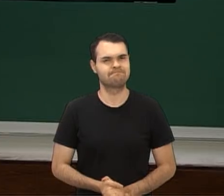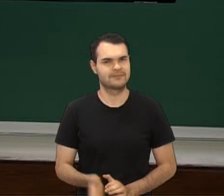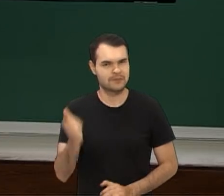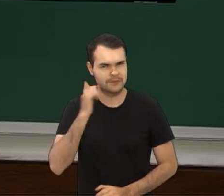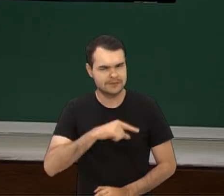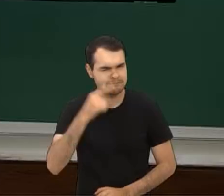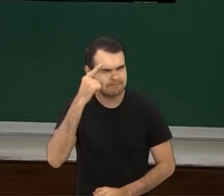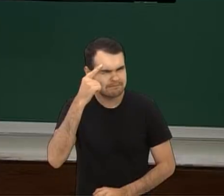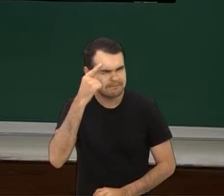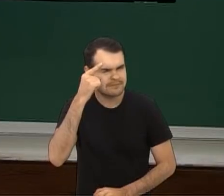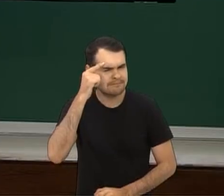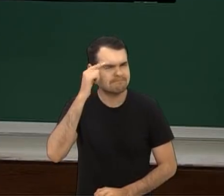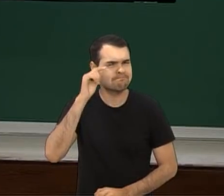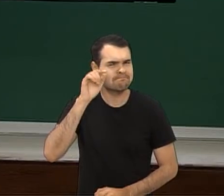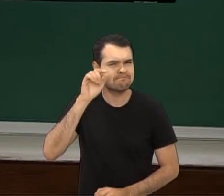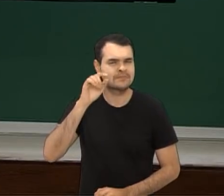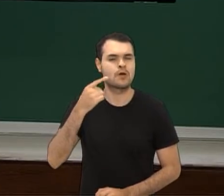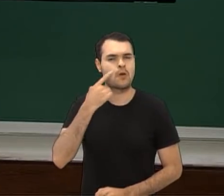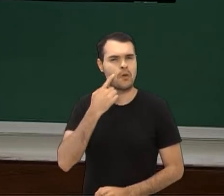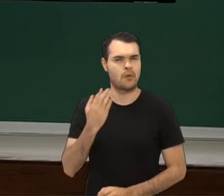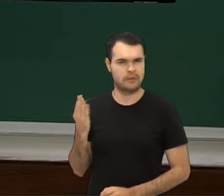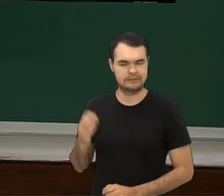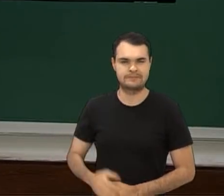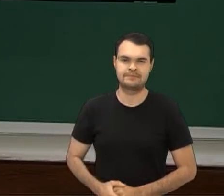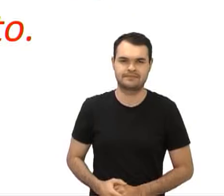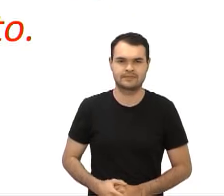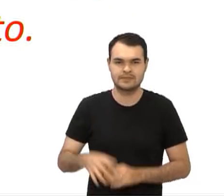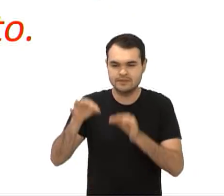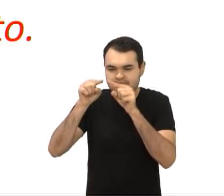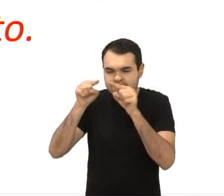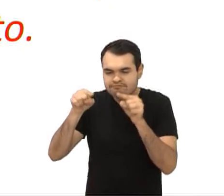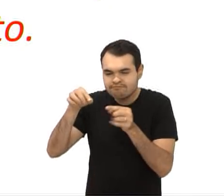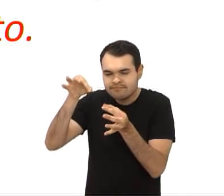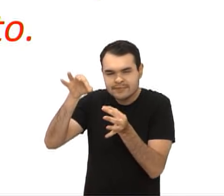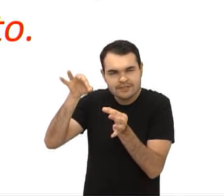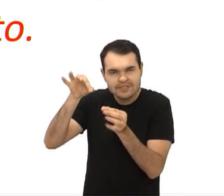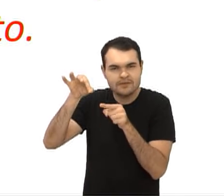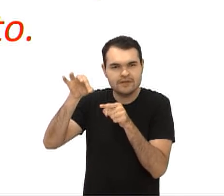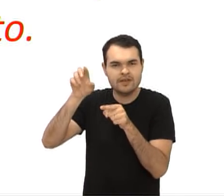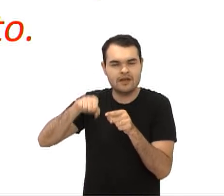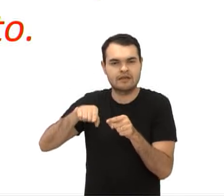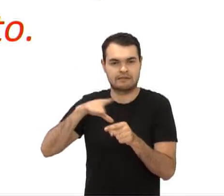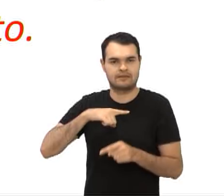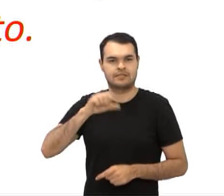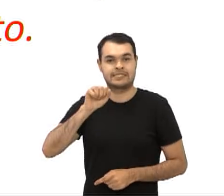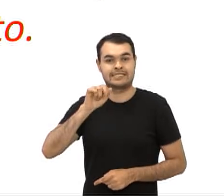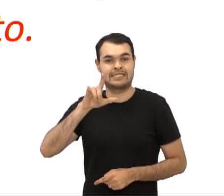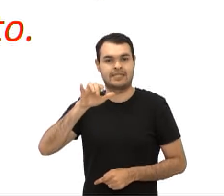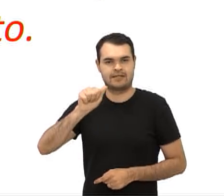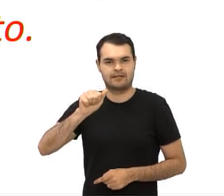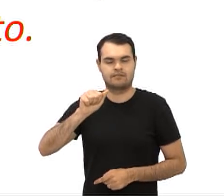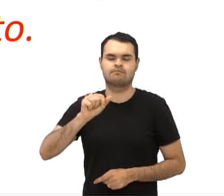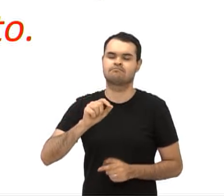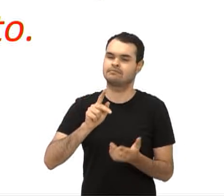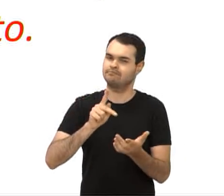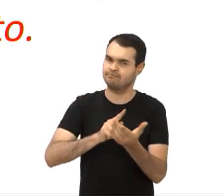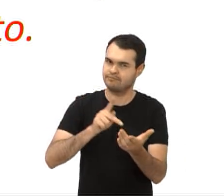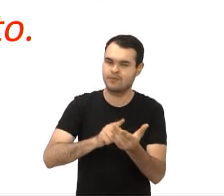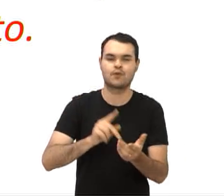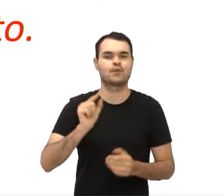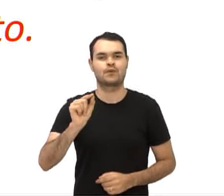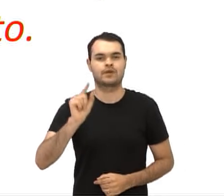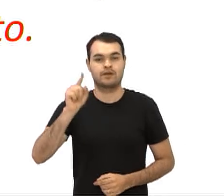conseguiu pensar, pessoal? Olha lá, esses saquinhos são feitos de sílica. Na verdade,